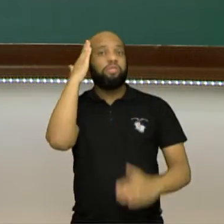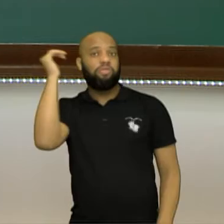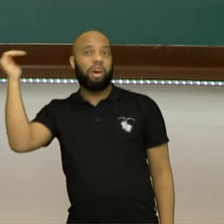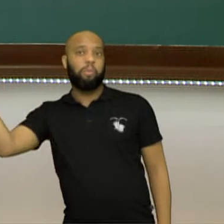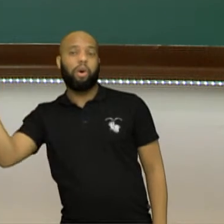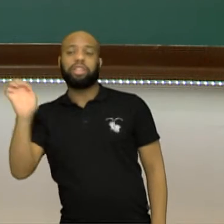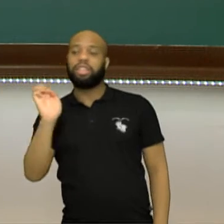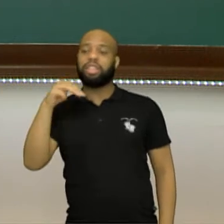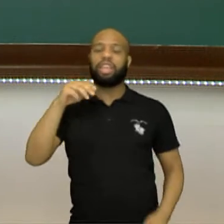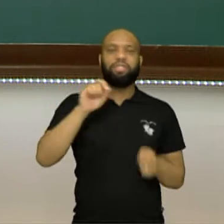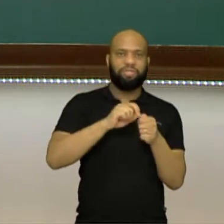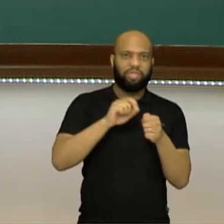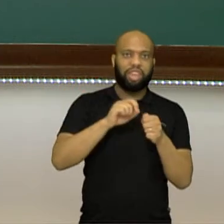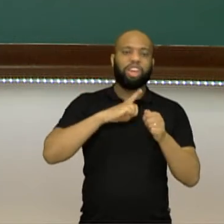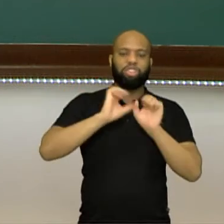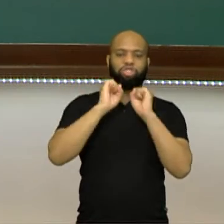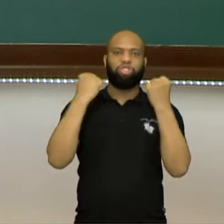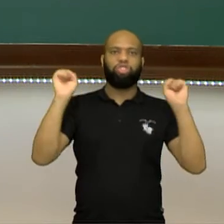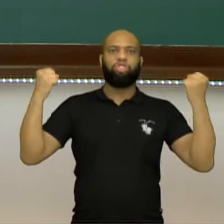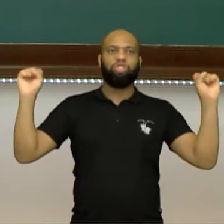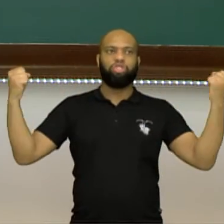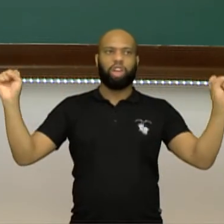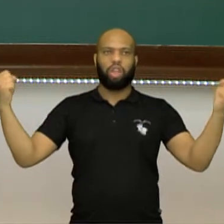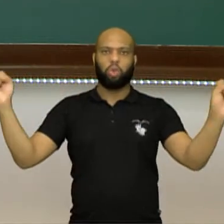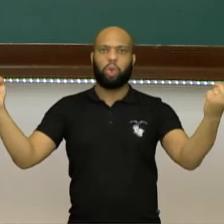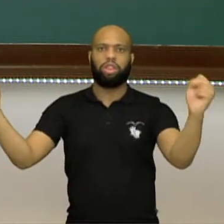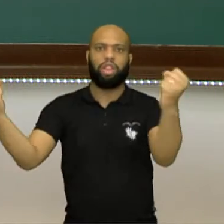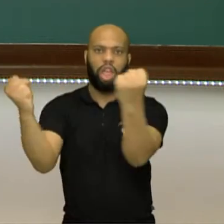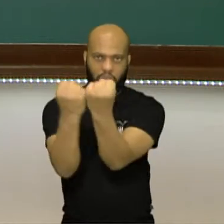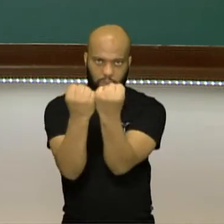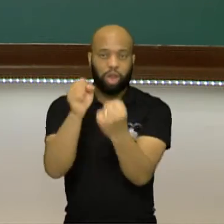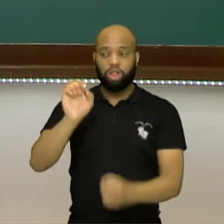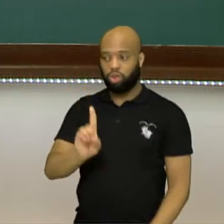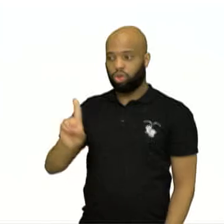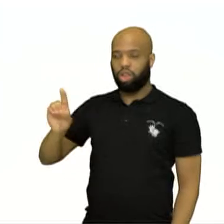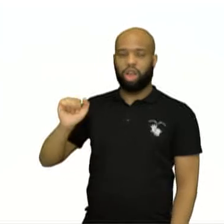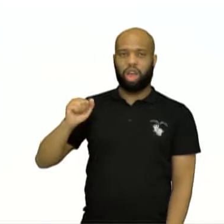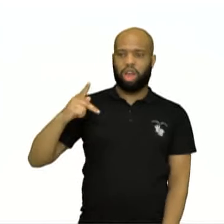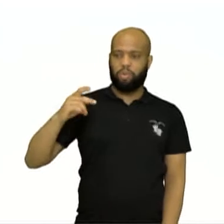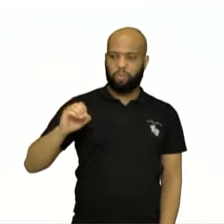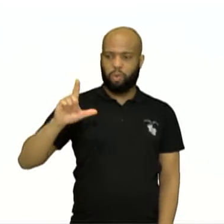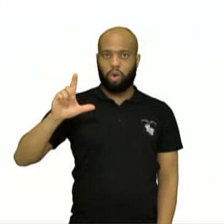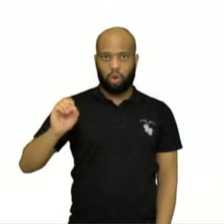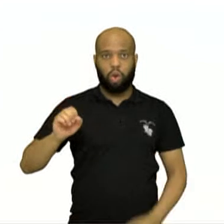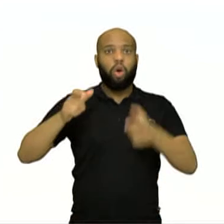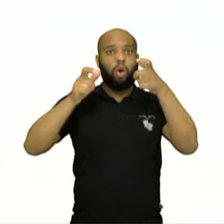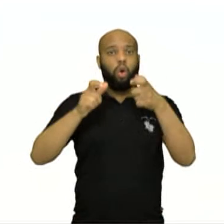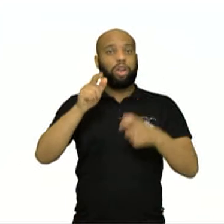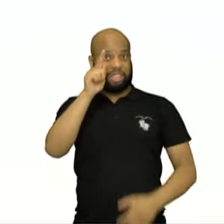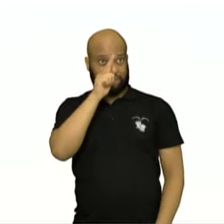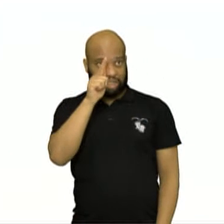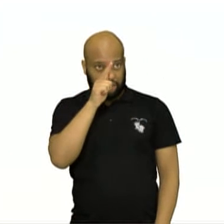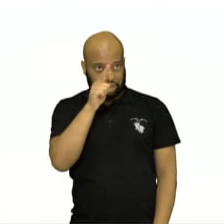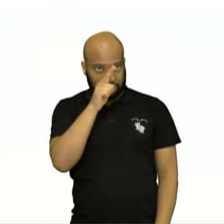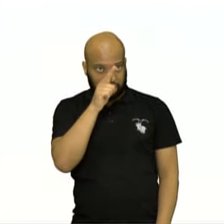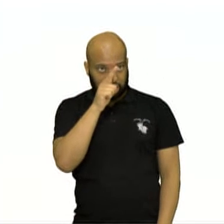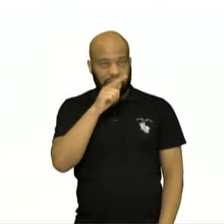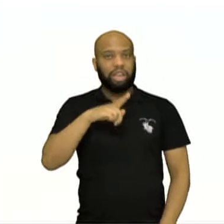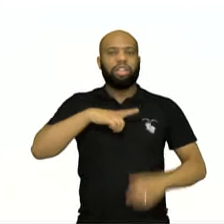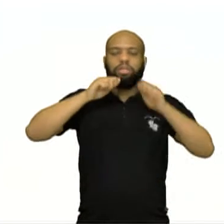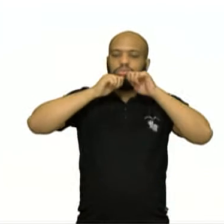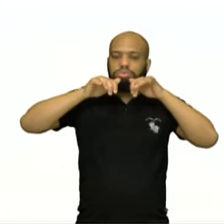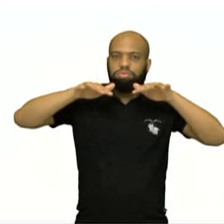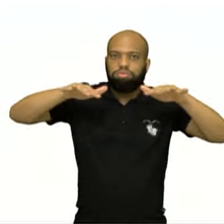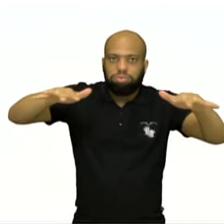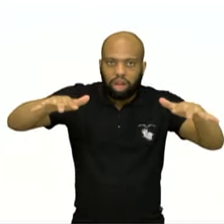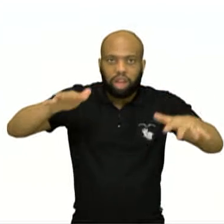estava escrita no templo de Apolo em Delfos, na Grécia Antiga, e foi muito difundida, muito espalhada pelo filósofo